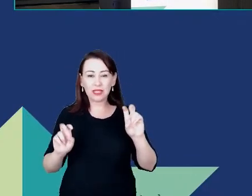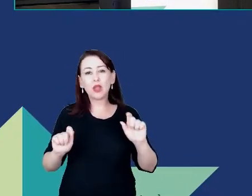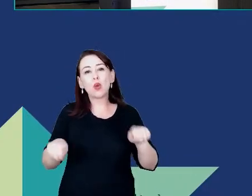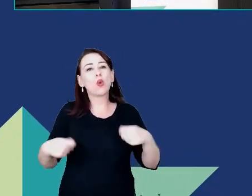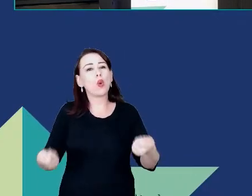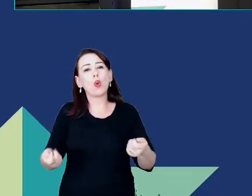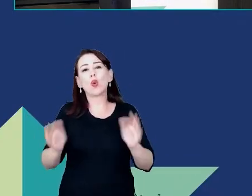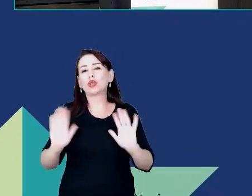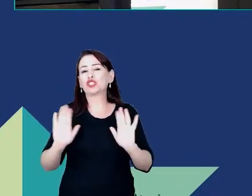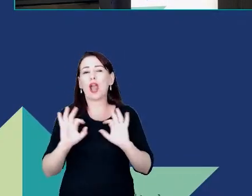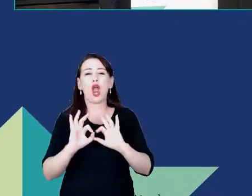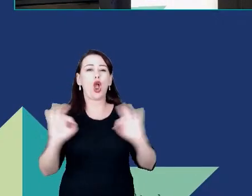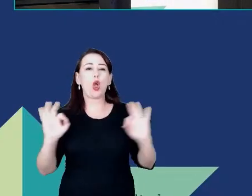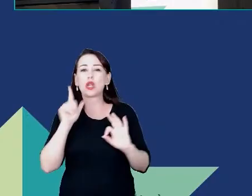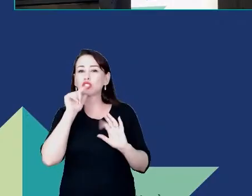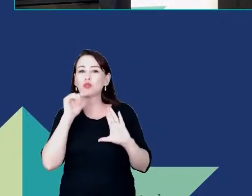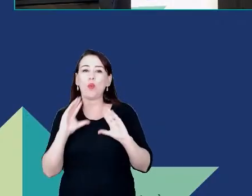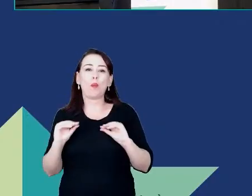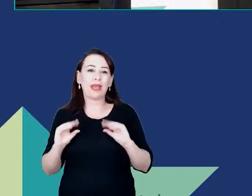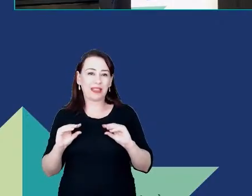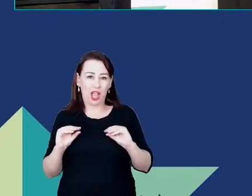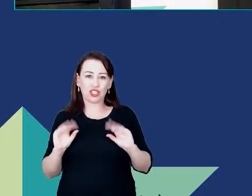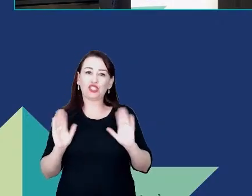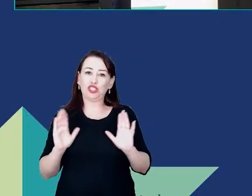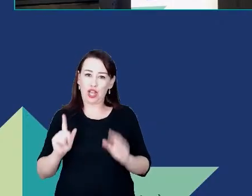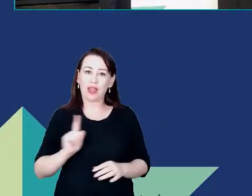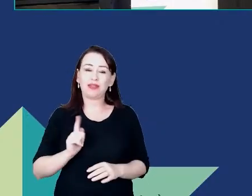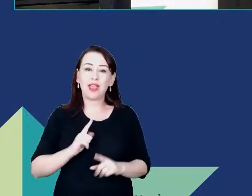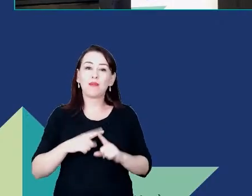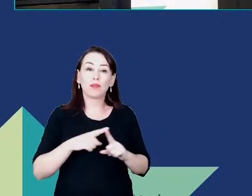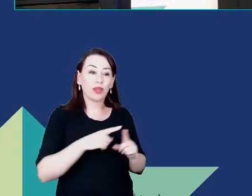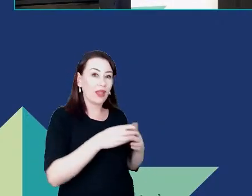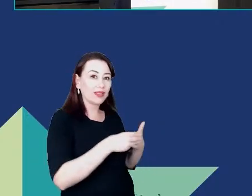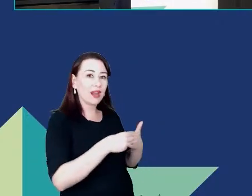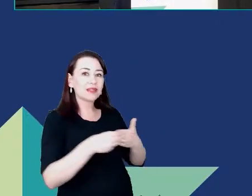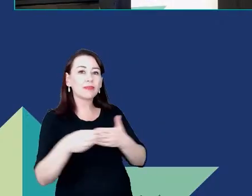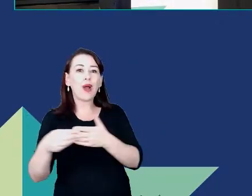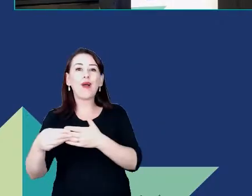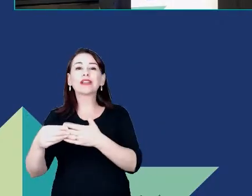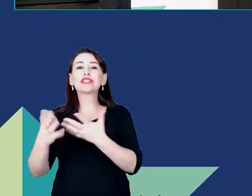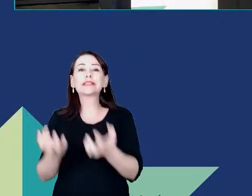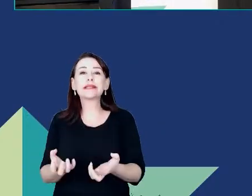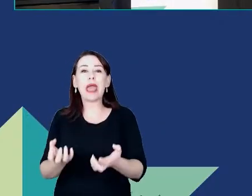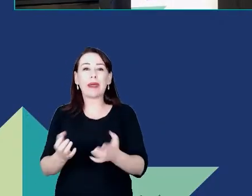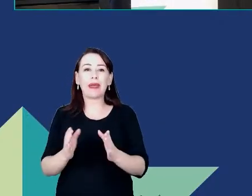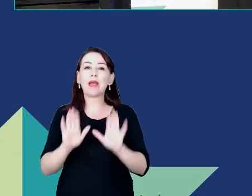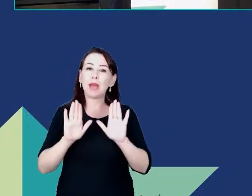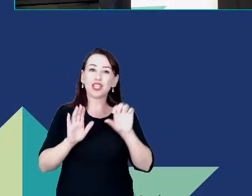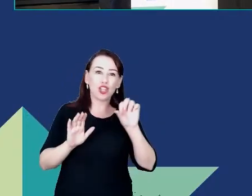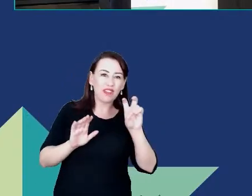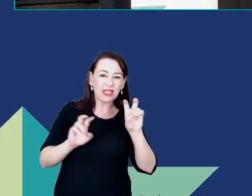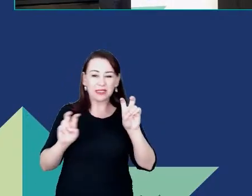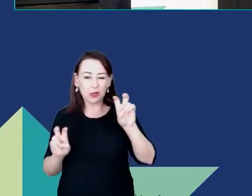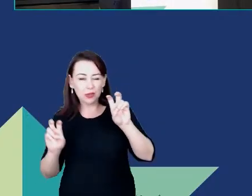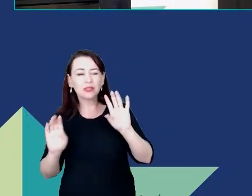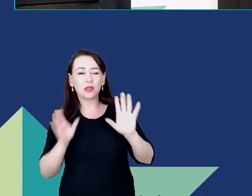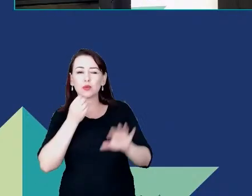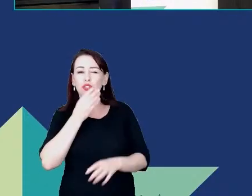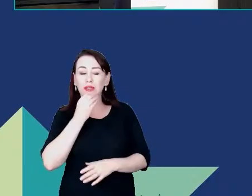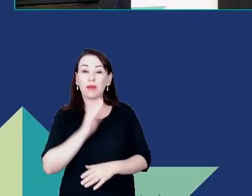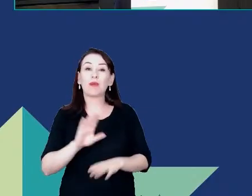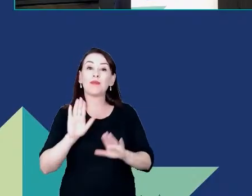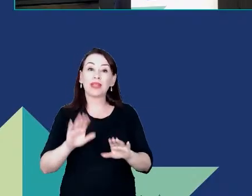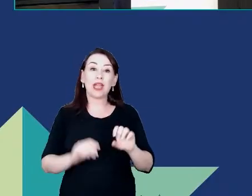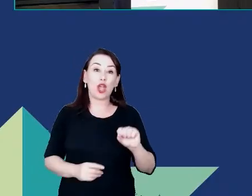Né? E à medida que a gente vai subindo, né, a gente tem ali o 90,10 em torno de 2%, né, e o 80,20 e a lama, aí